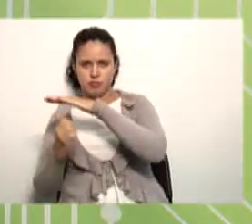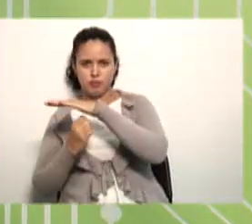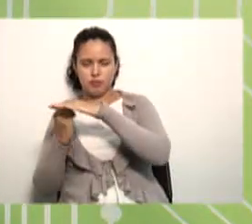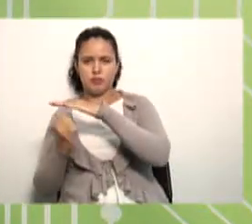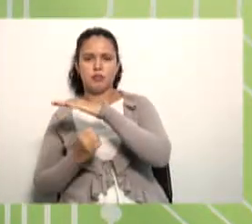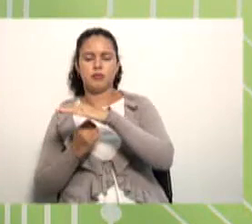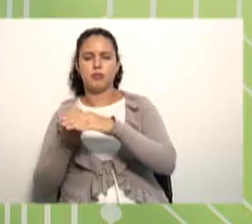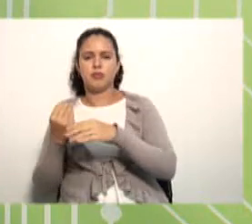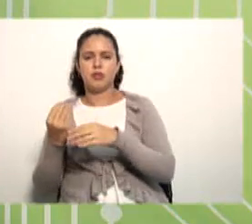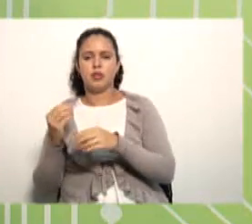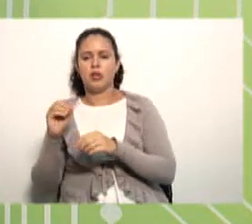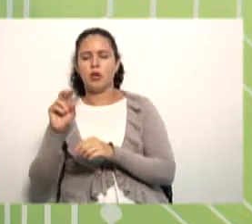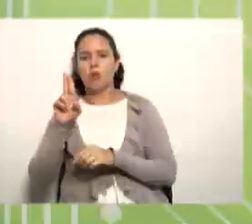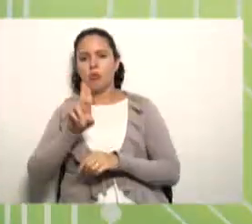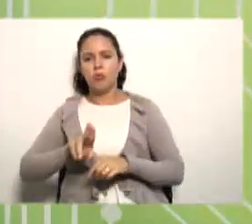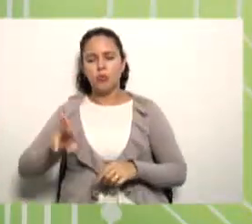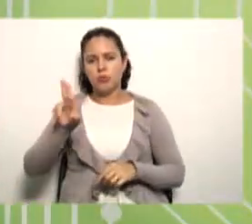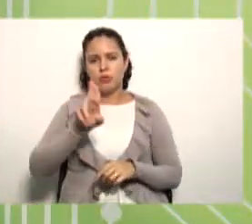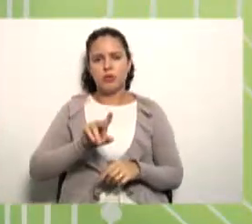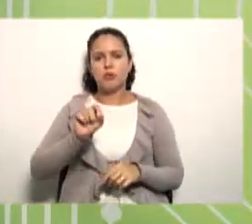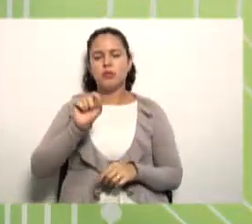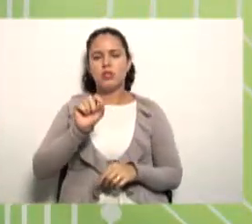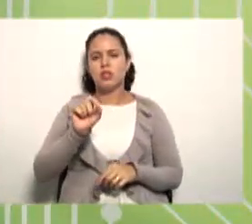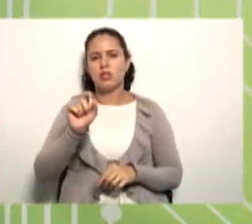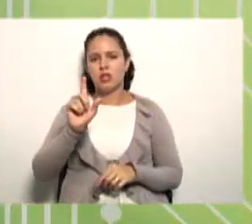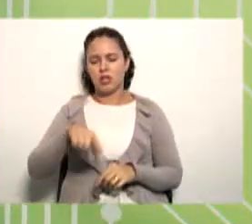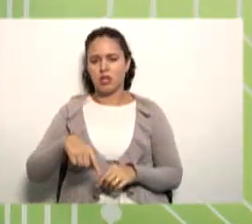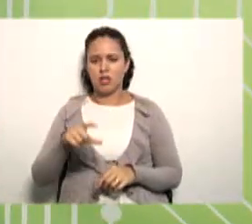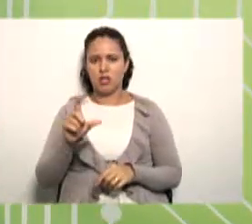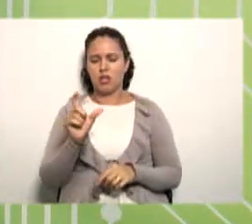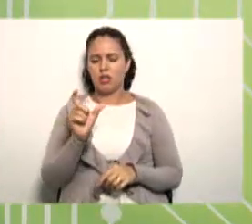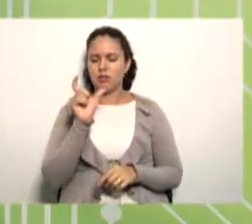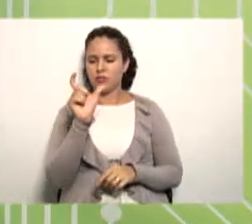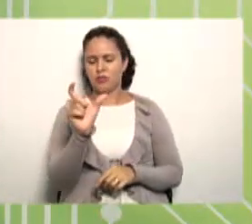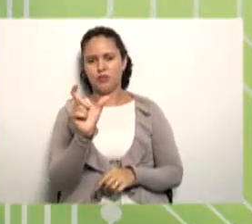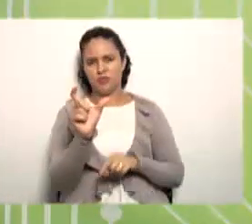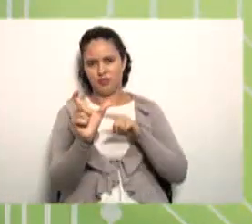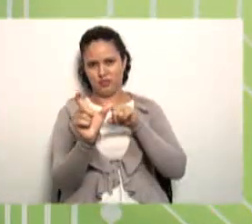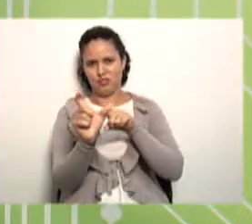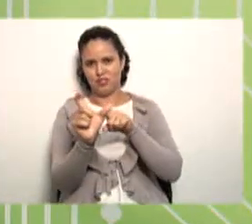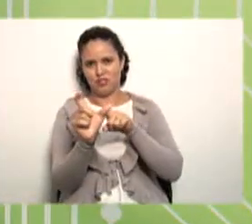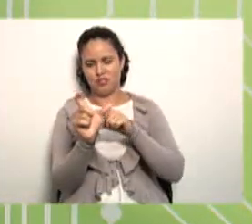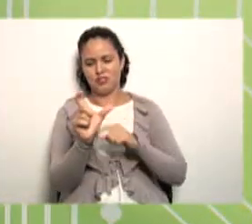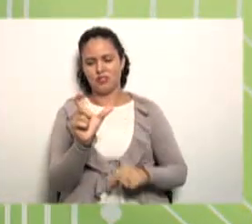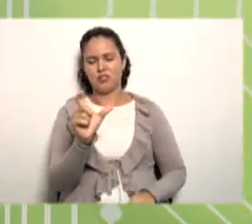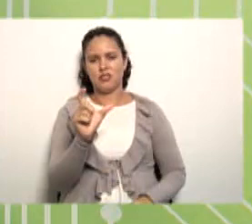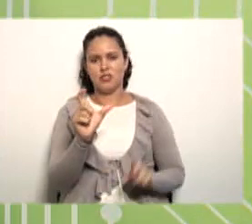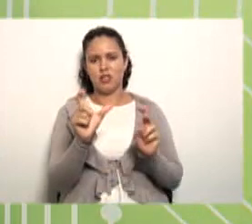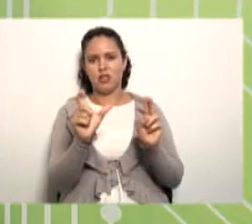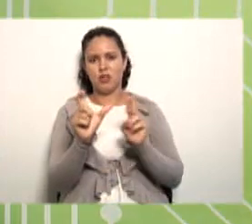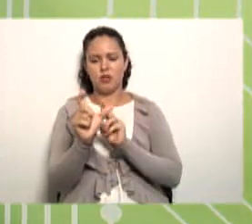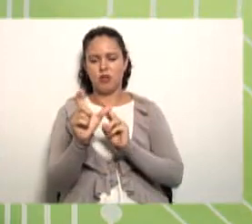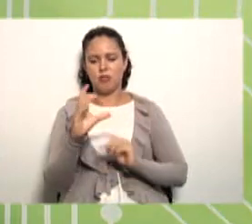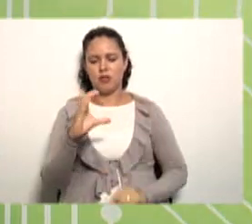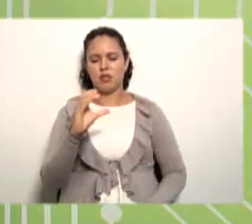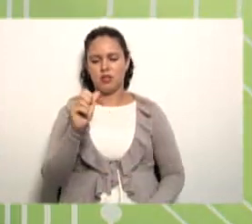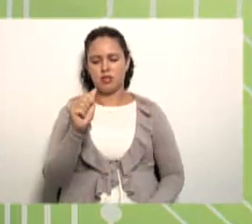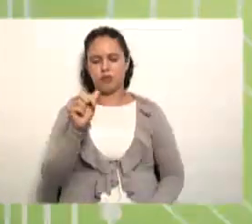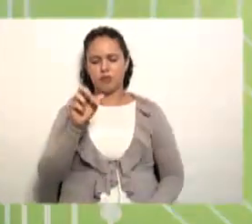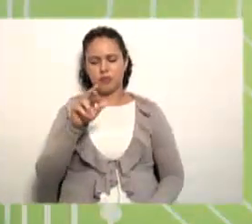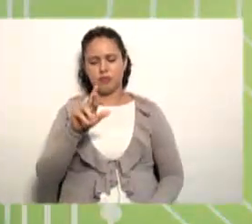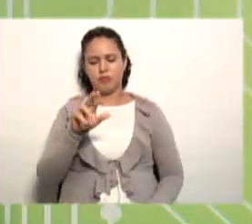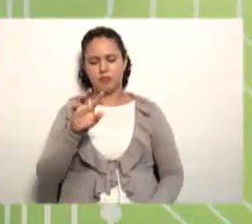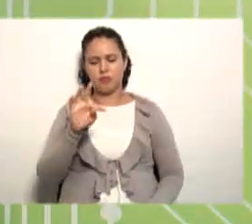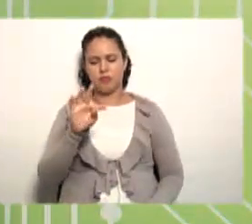vocês já ouviram falar daquele cartãozinho de fidelidade que algumas lojas promovem? Né? Você vai lá comer um lanche e você